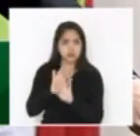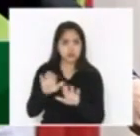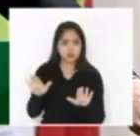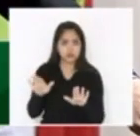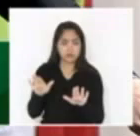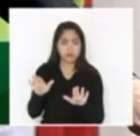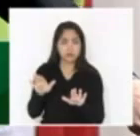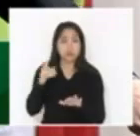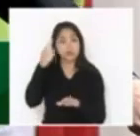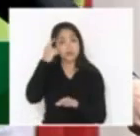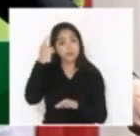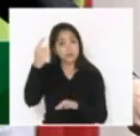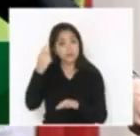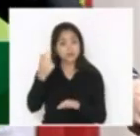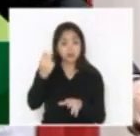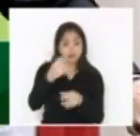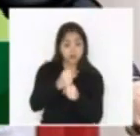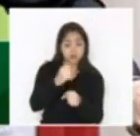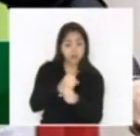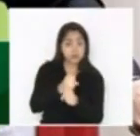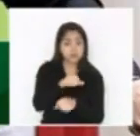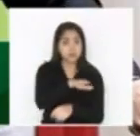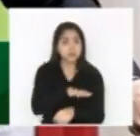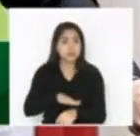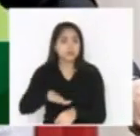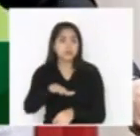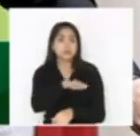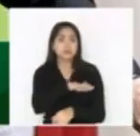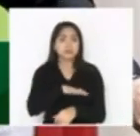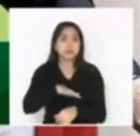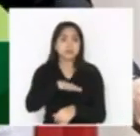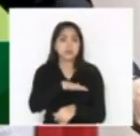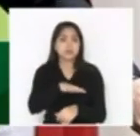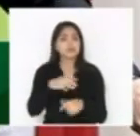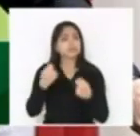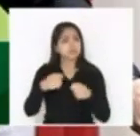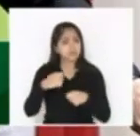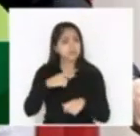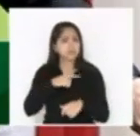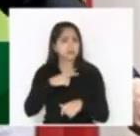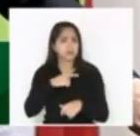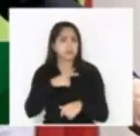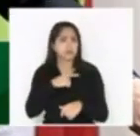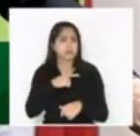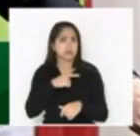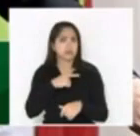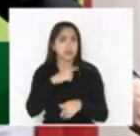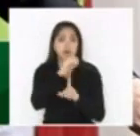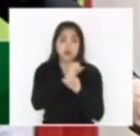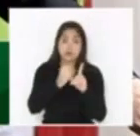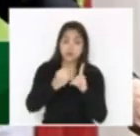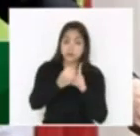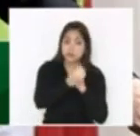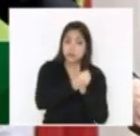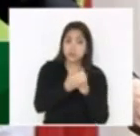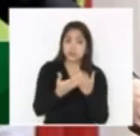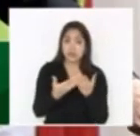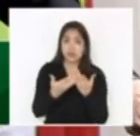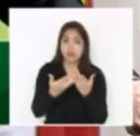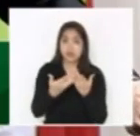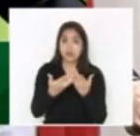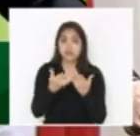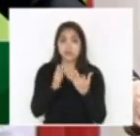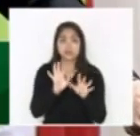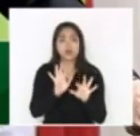o orçamento regionalizado tem que ter, que a sociedade civil